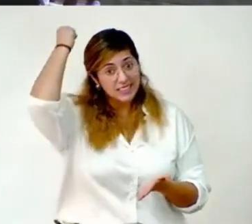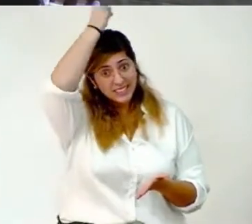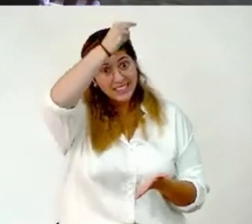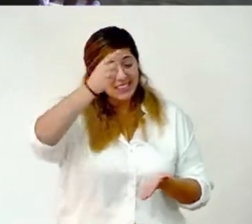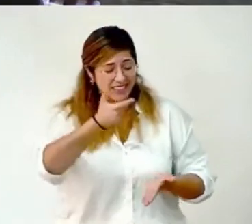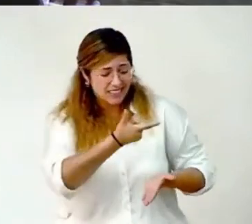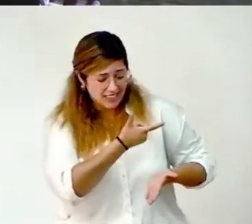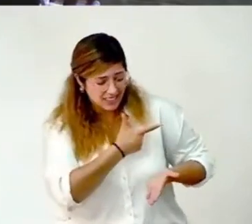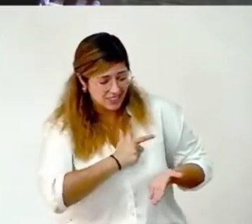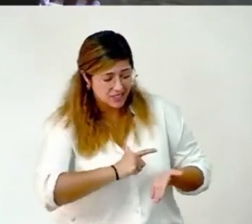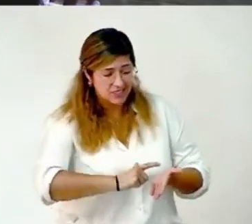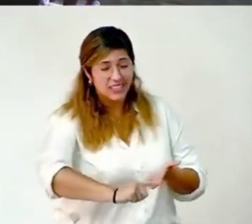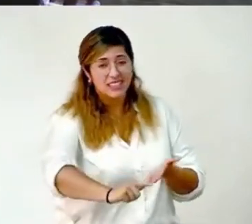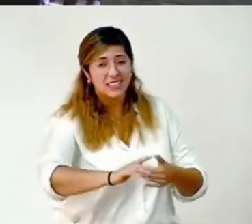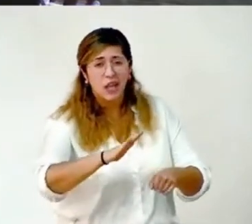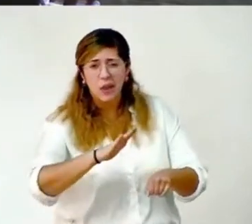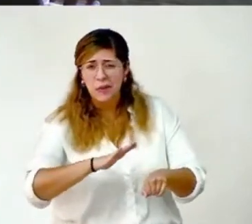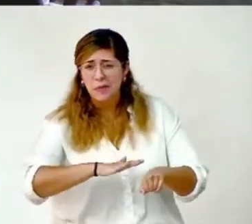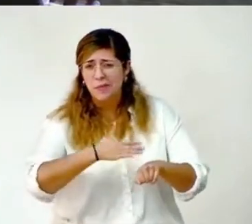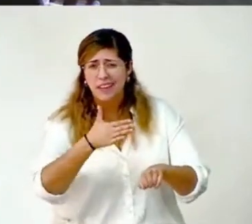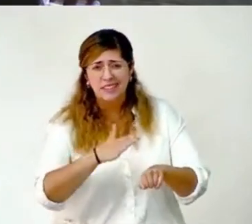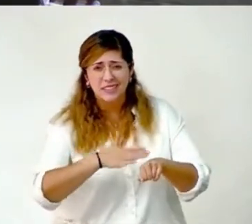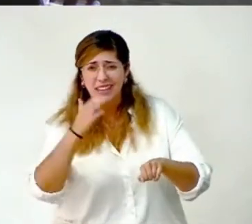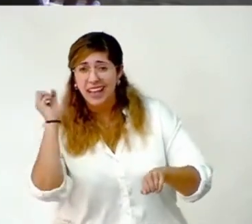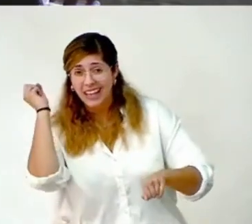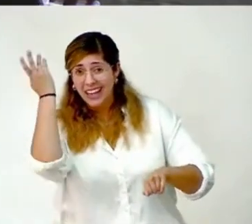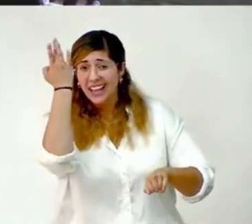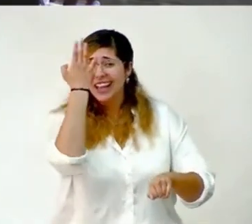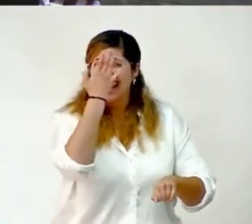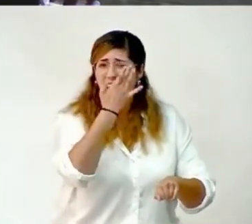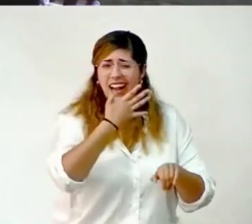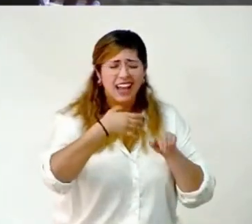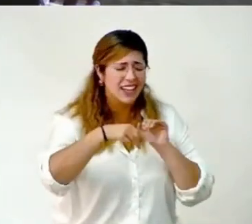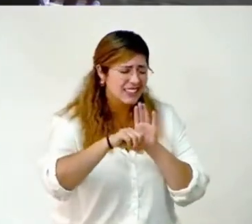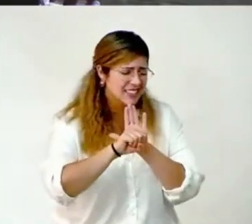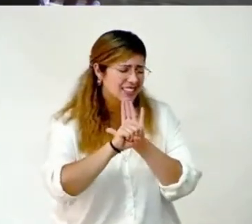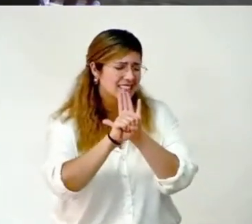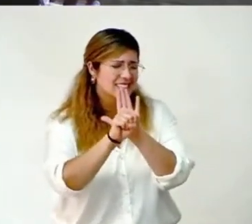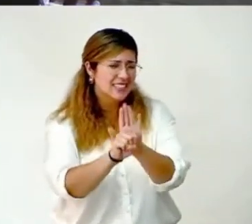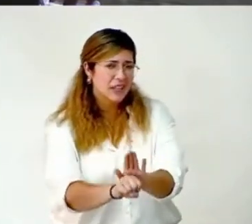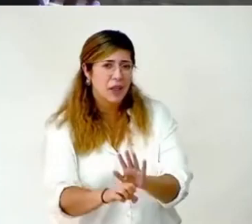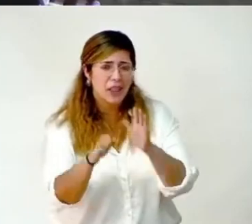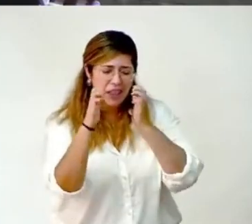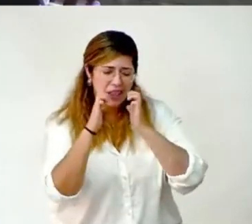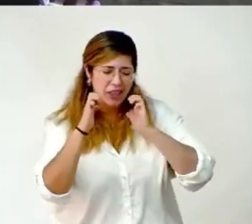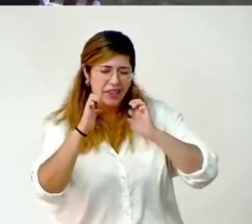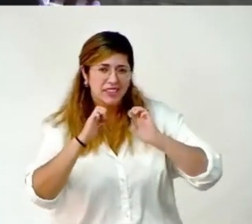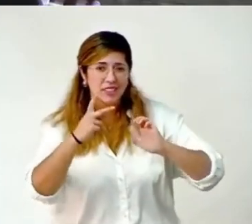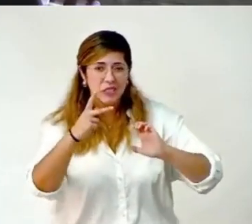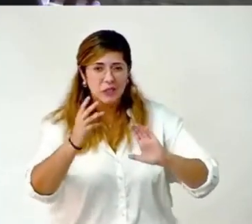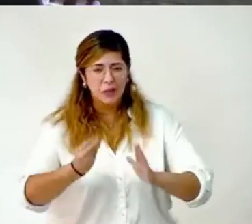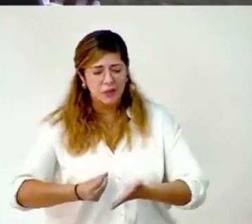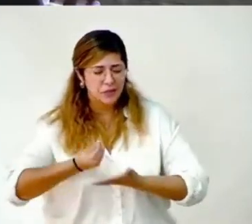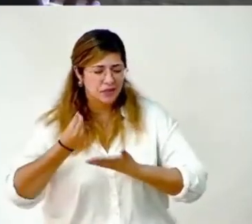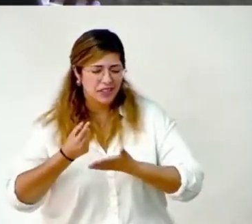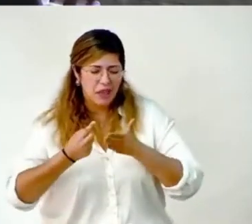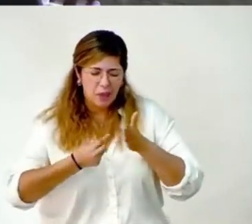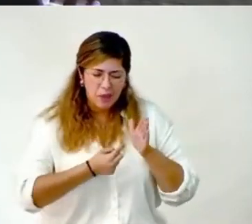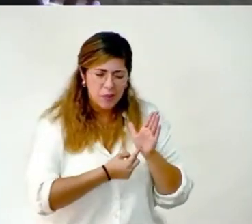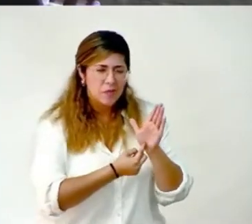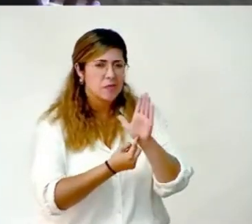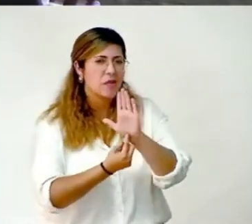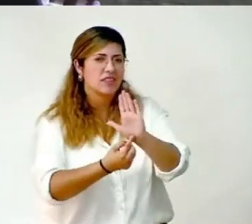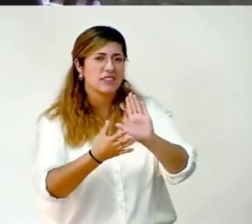progressiva. As marcas da graça, da mensagem da cruz e do Evangelho vão transformando a vida de um